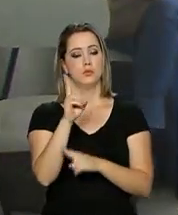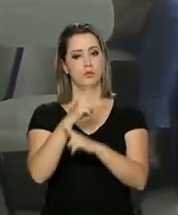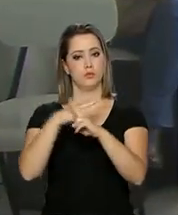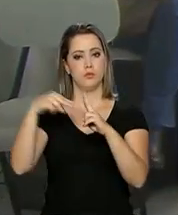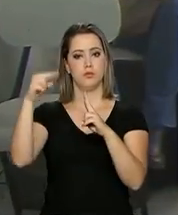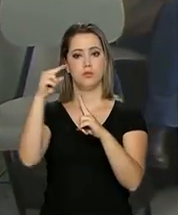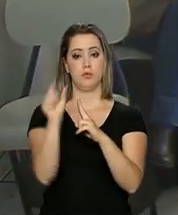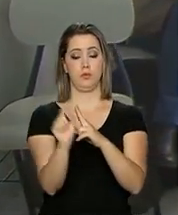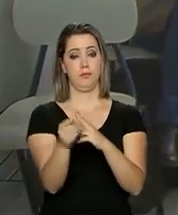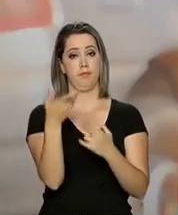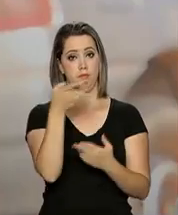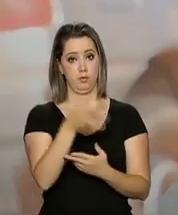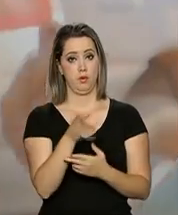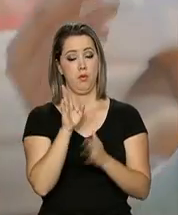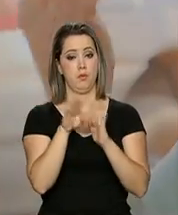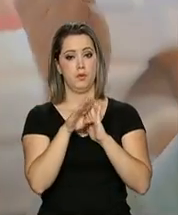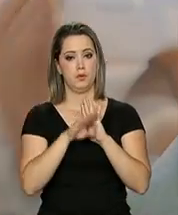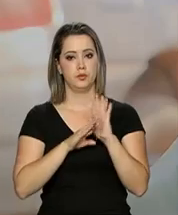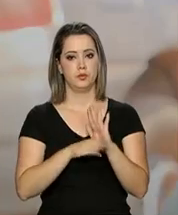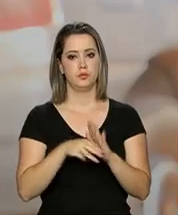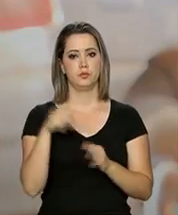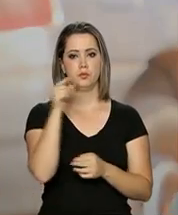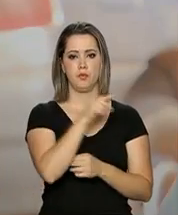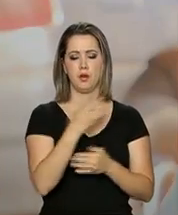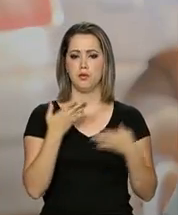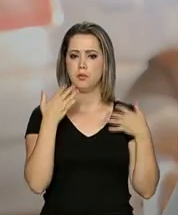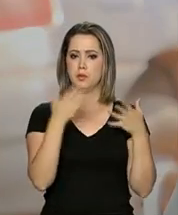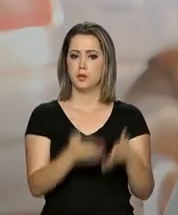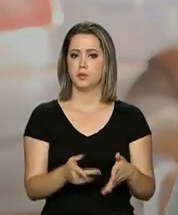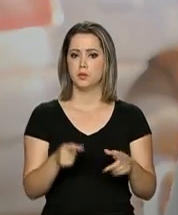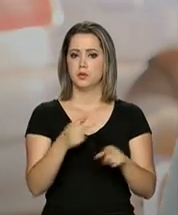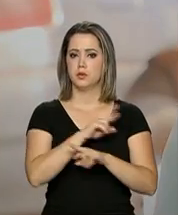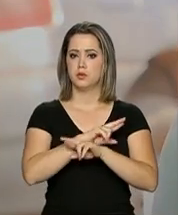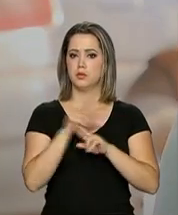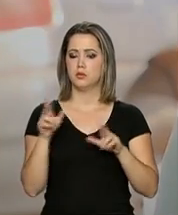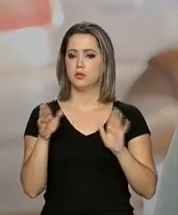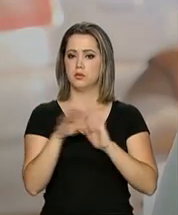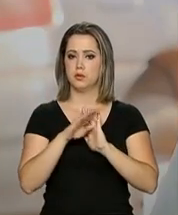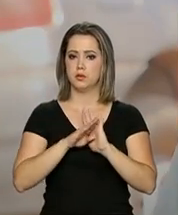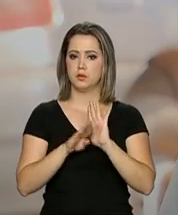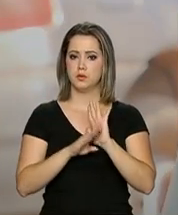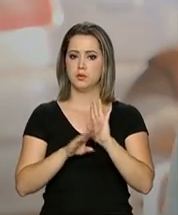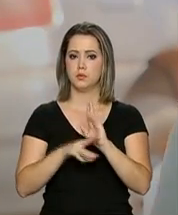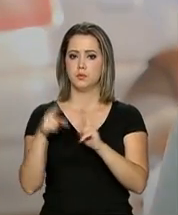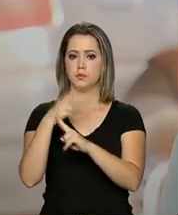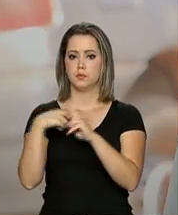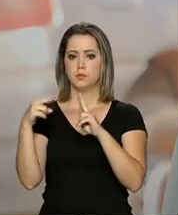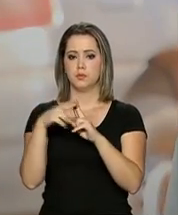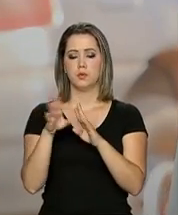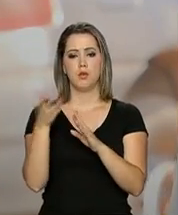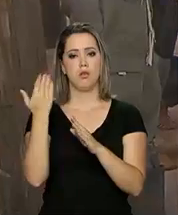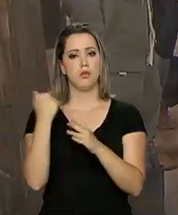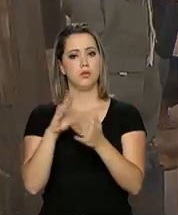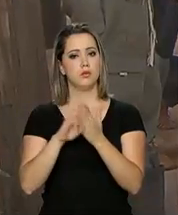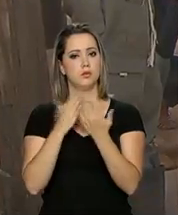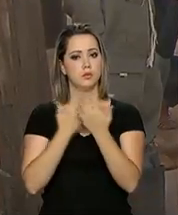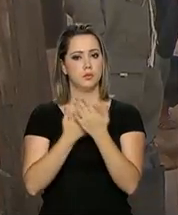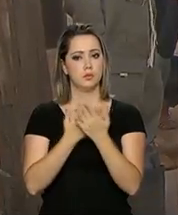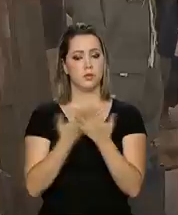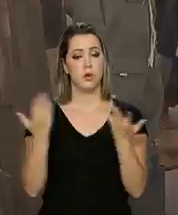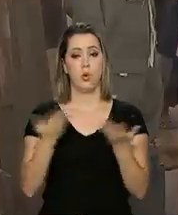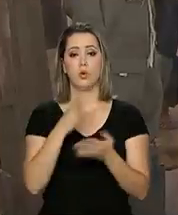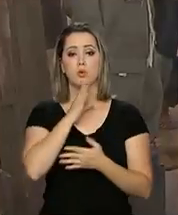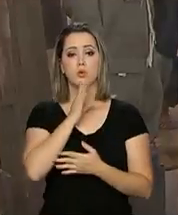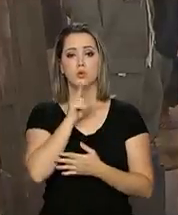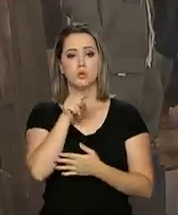Universidade de Brasília Marcelo participou deste e de vários projetos da Universidade quando era estudante com os